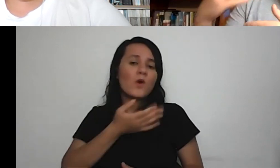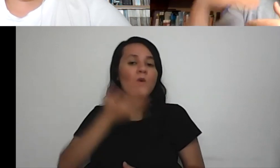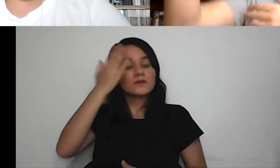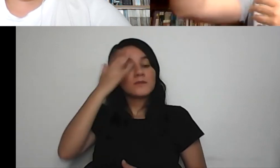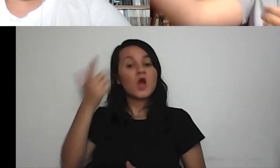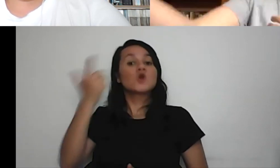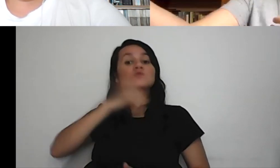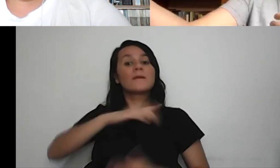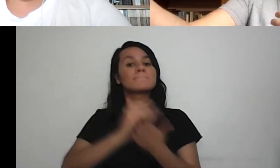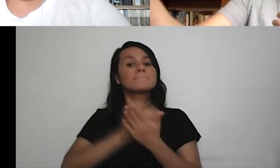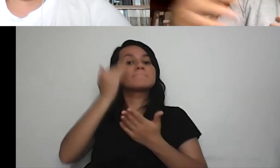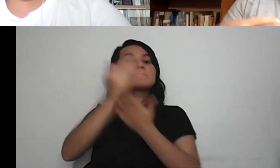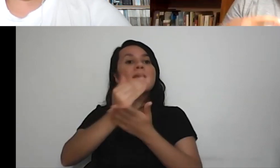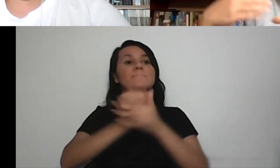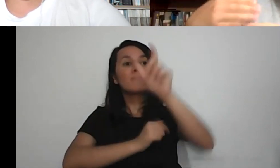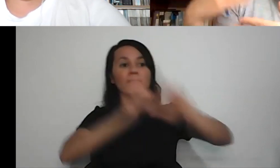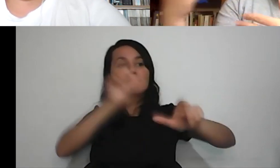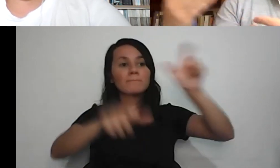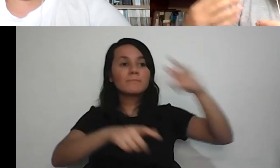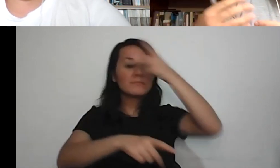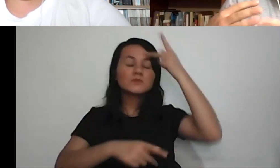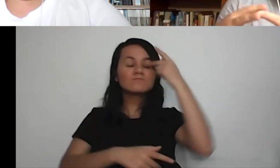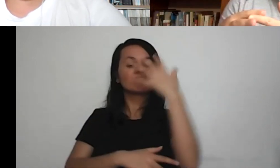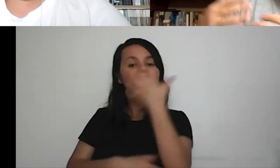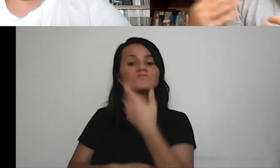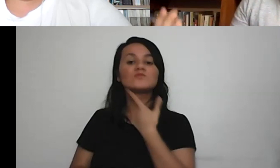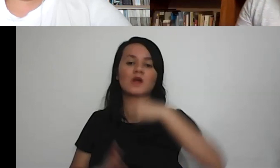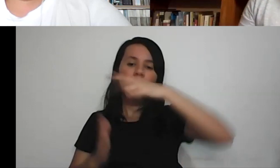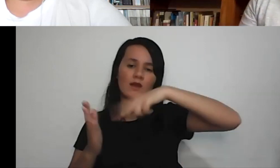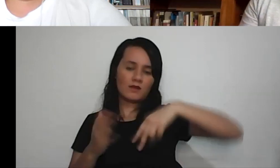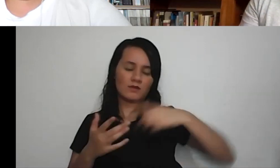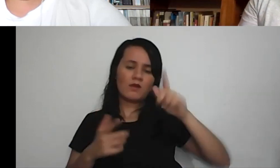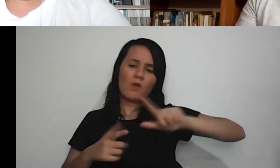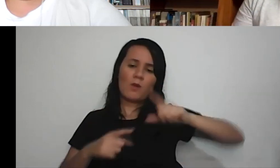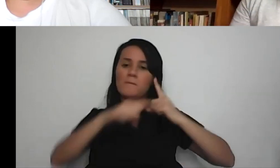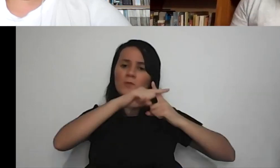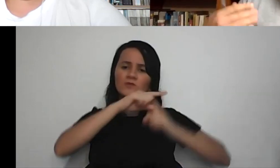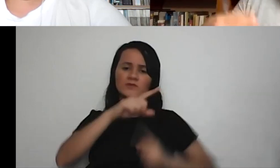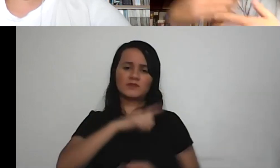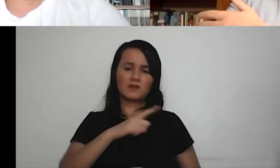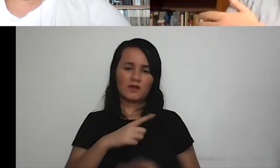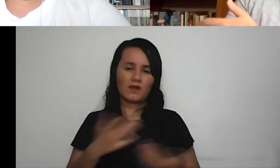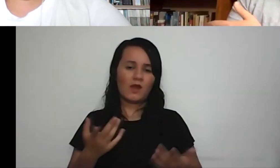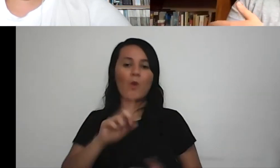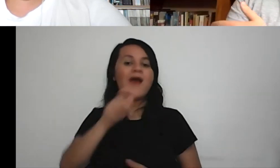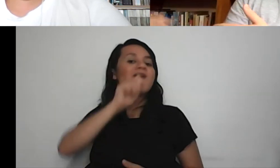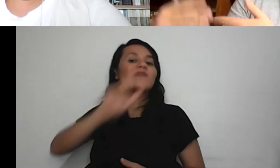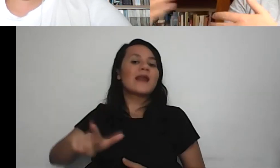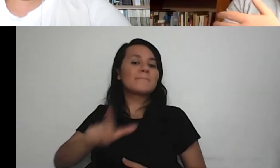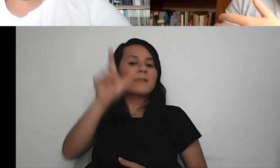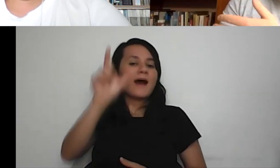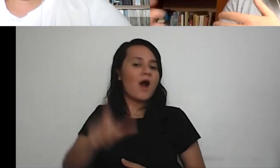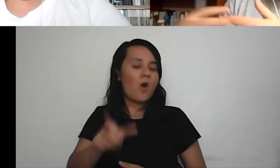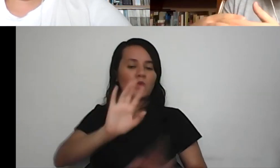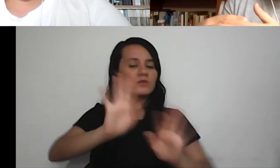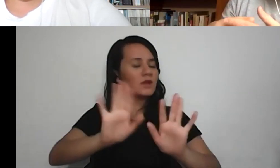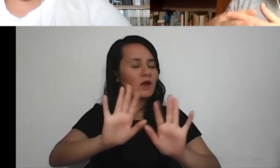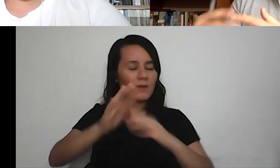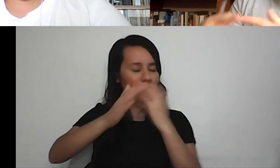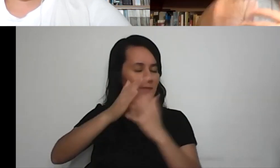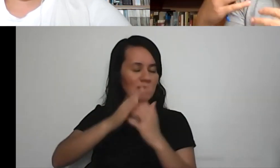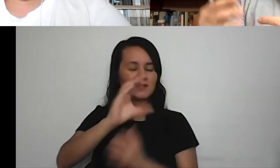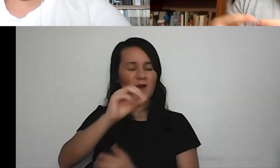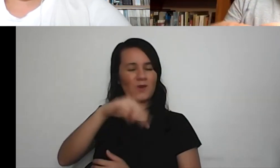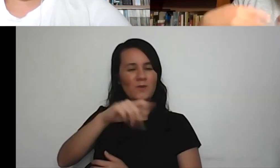alcance ainda mais leitores. É lógico que isso é positivo, não é querer falar mal da Companhia das Letras, não é isso.